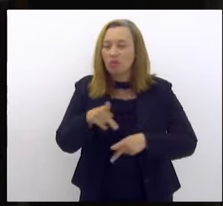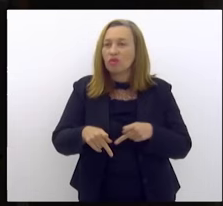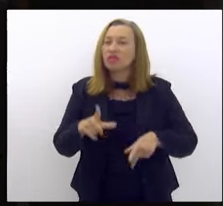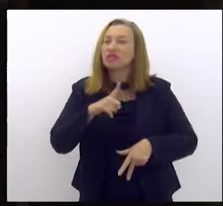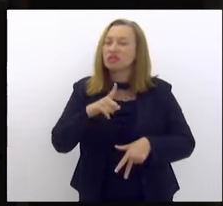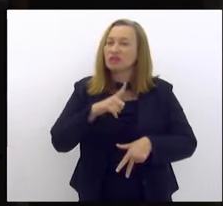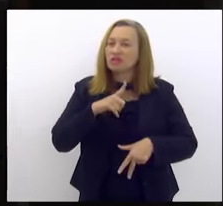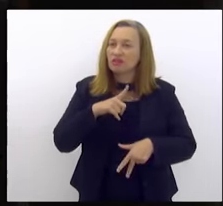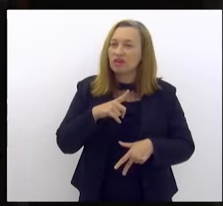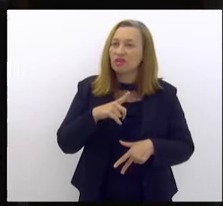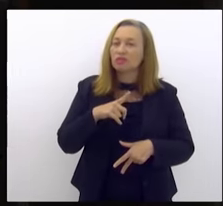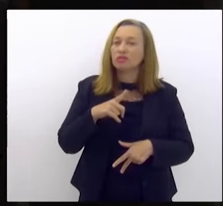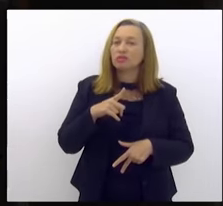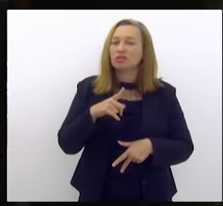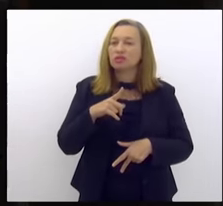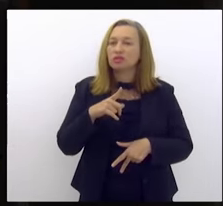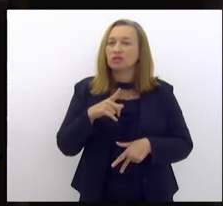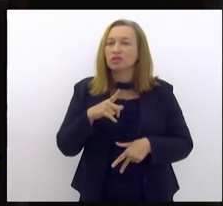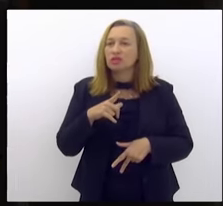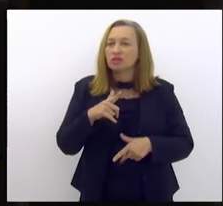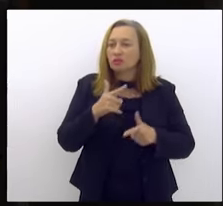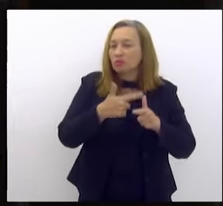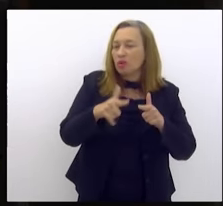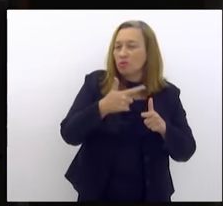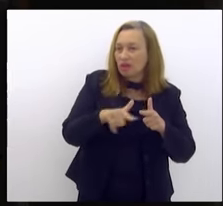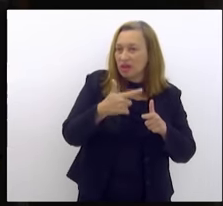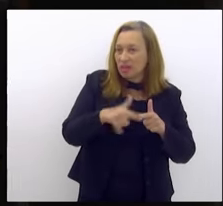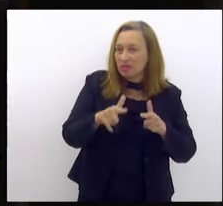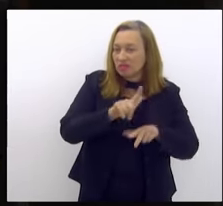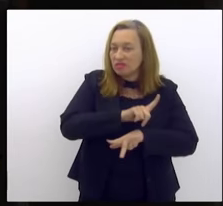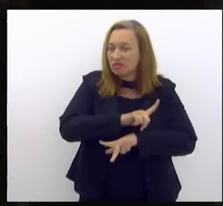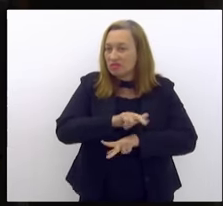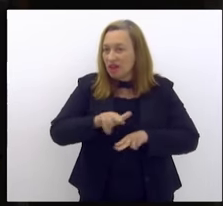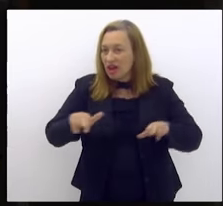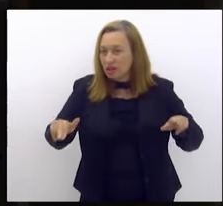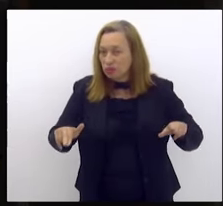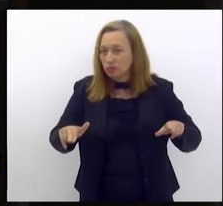na EMUSA, escândalos de estacionamentos, entre outros.